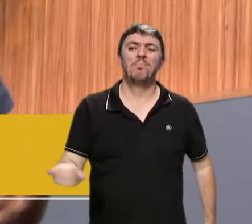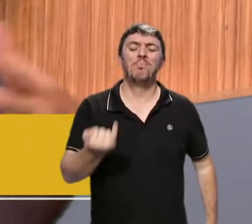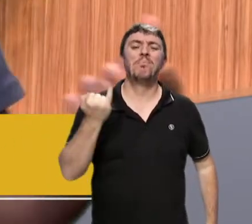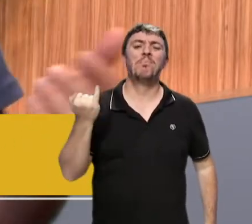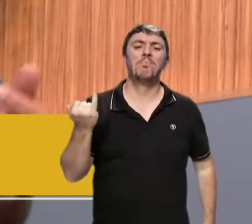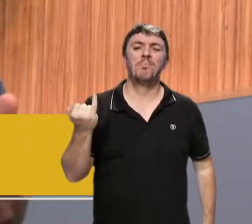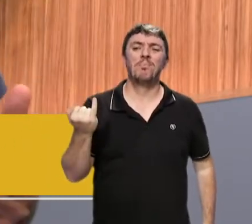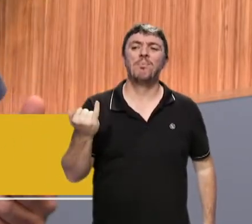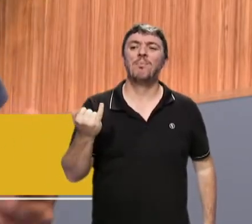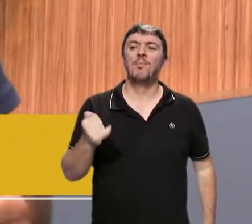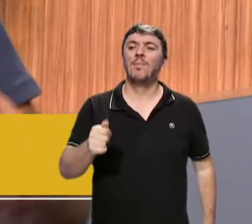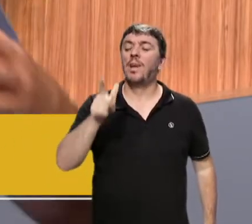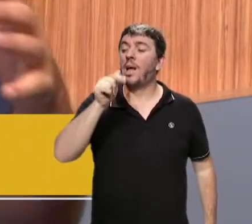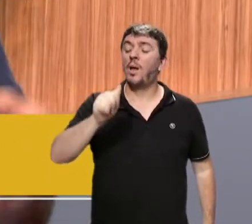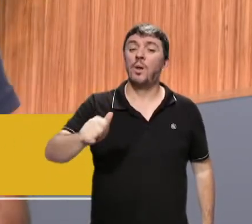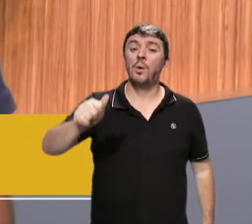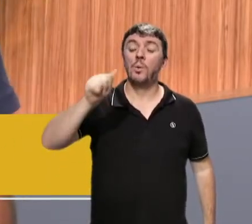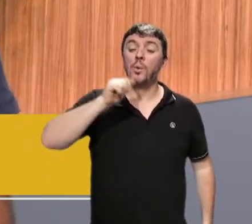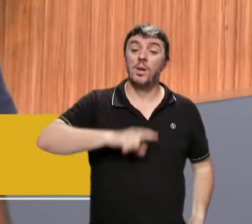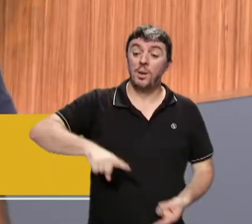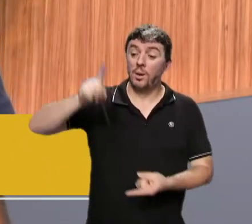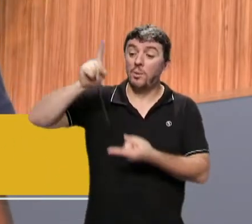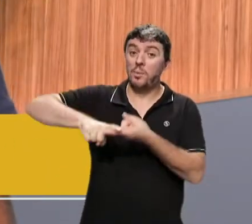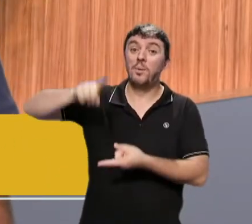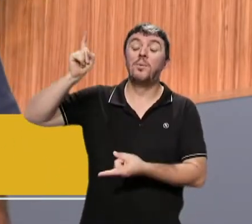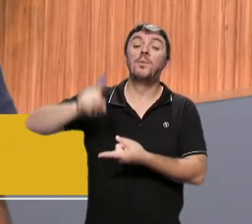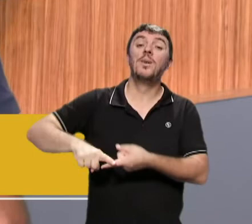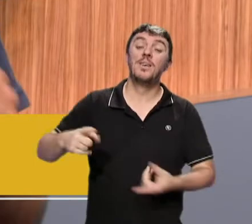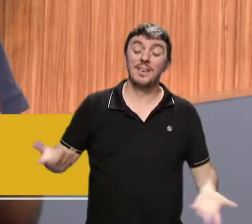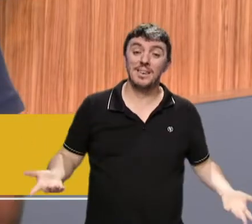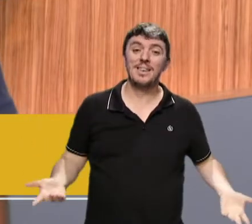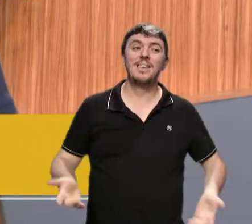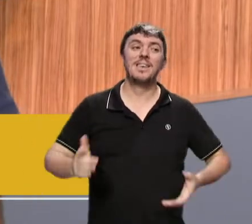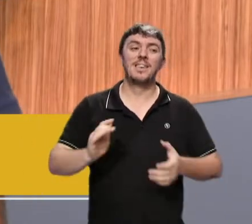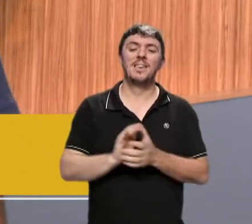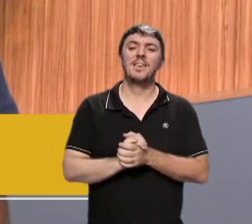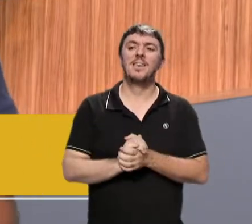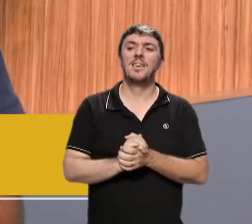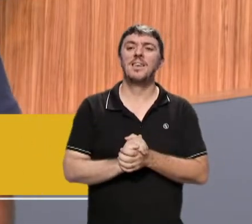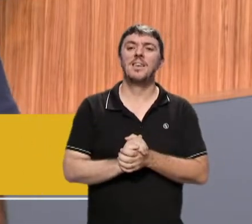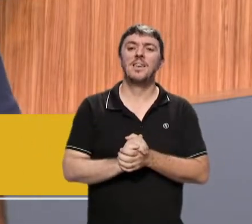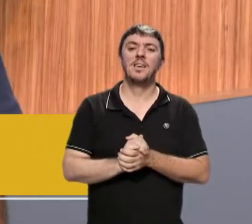garrafa, tomei inteira e voltei, ó. Então tem que levar duas no fim das contas, né? Olha, desde